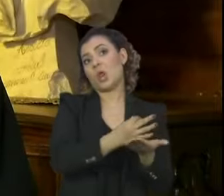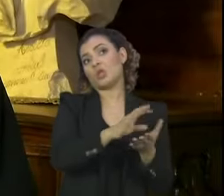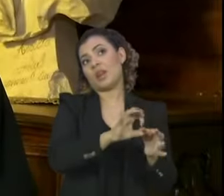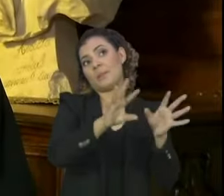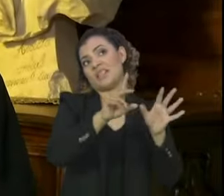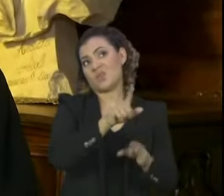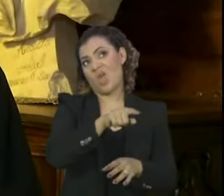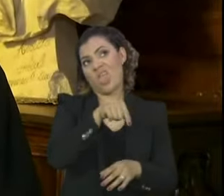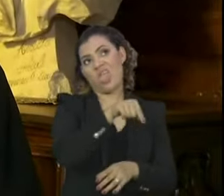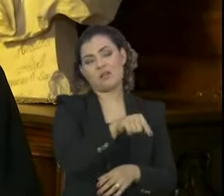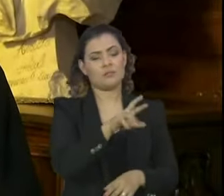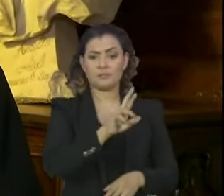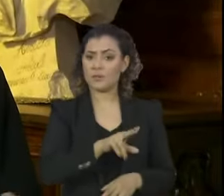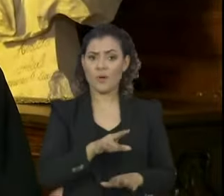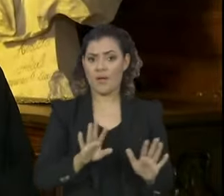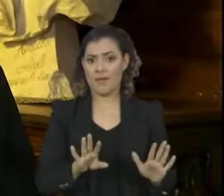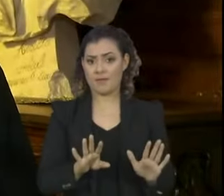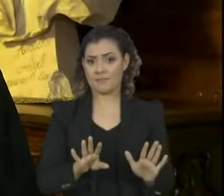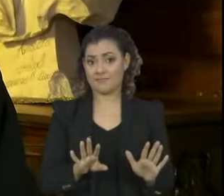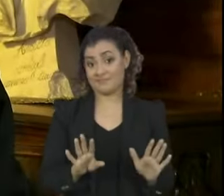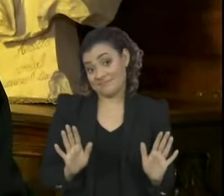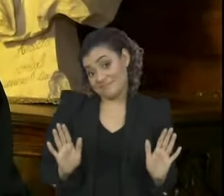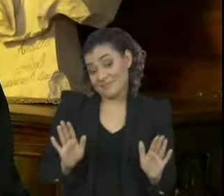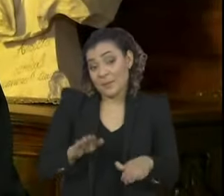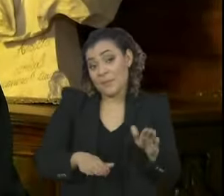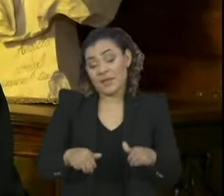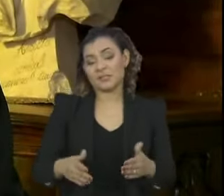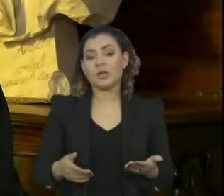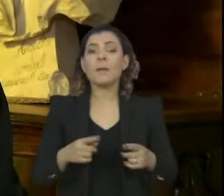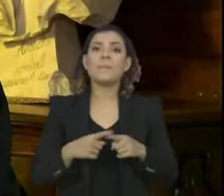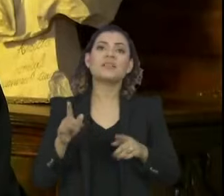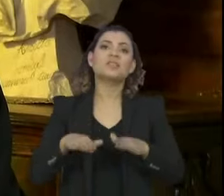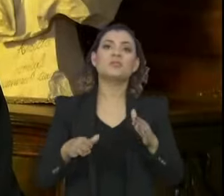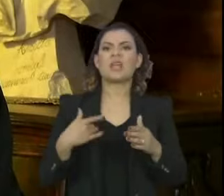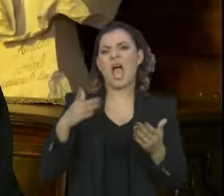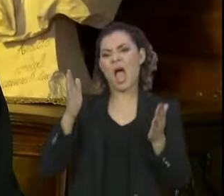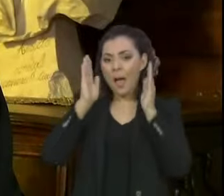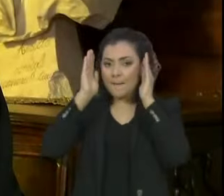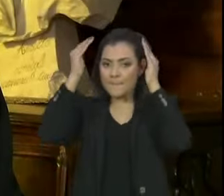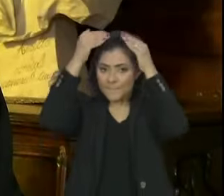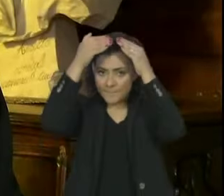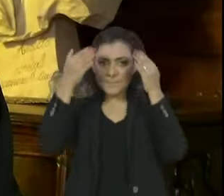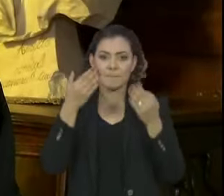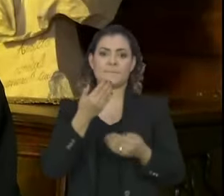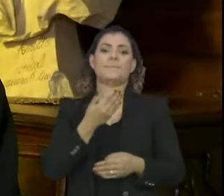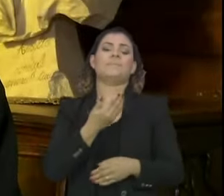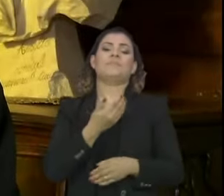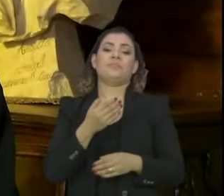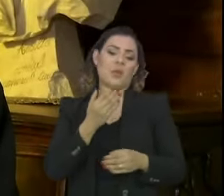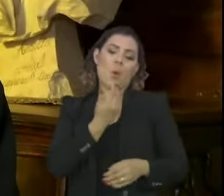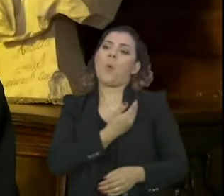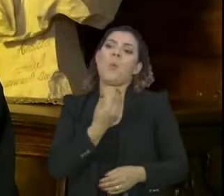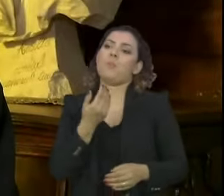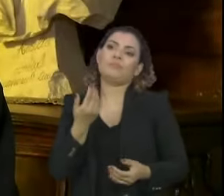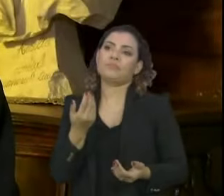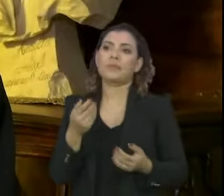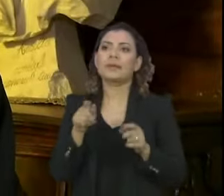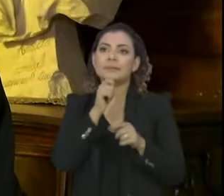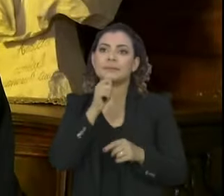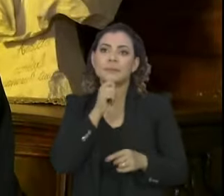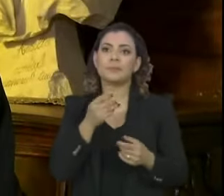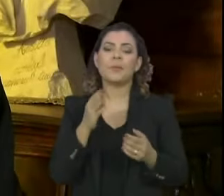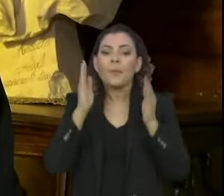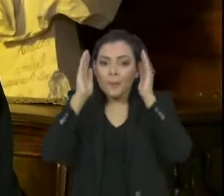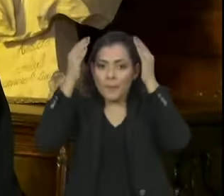teologia da libertação da mesma forma se chama o papa de comunista por exemplo chama alguem de comunista porque